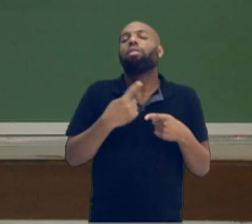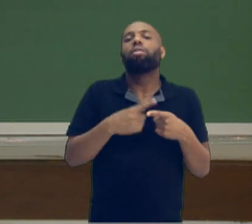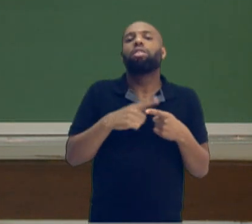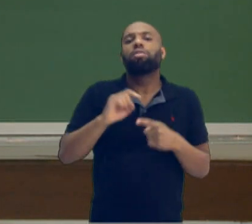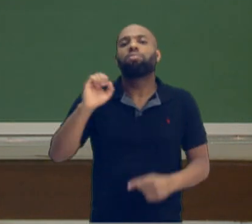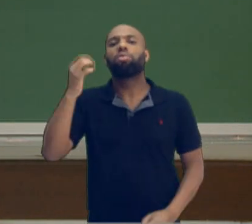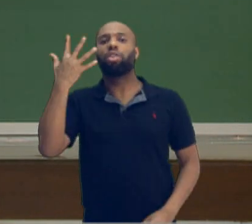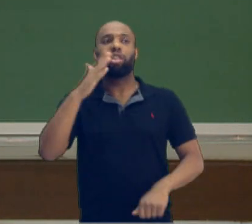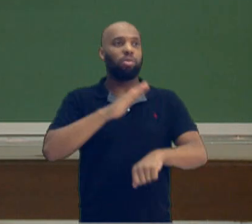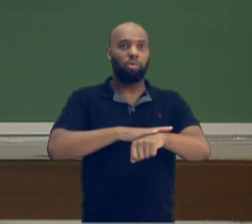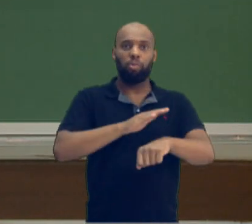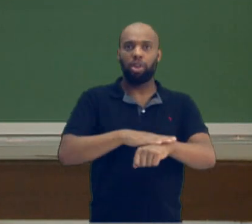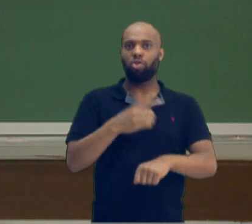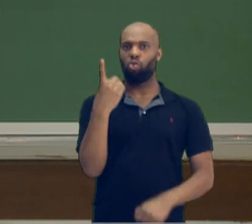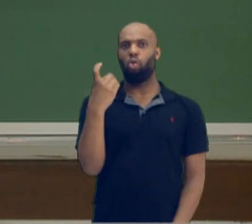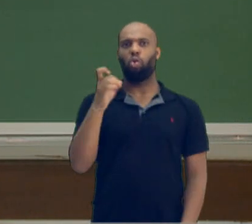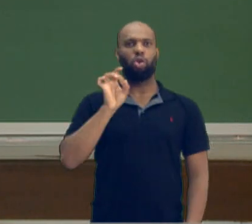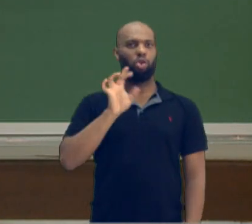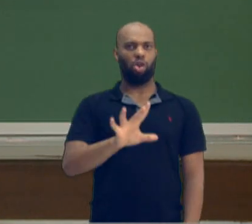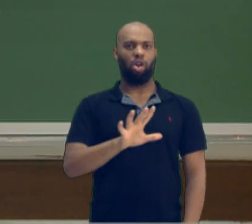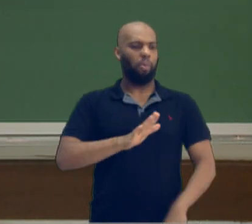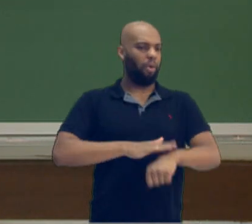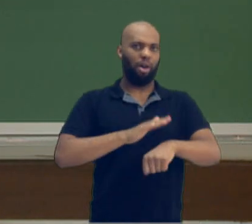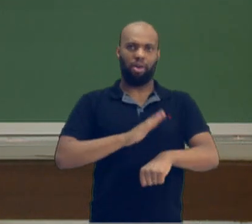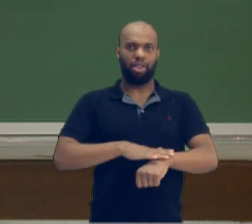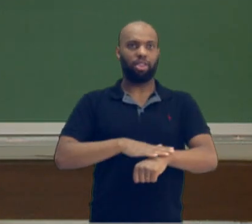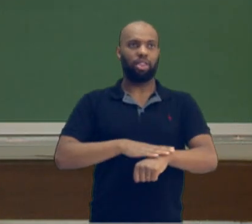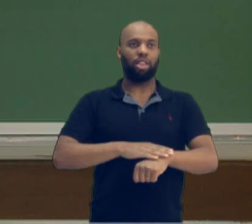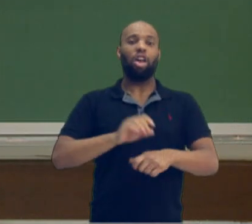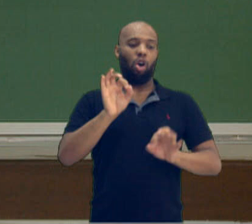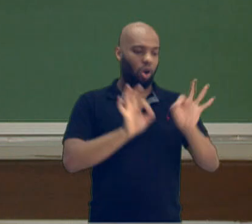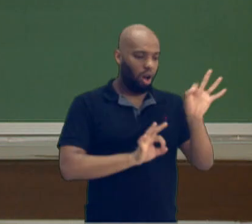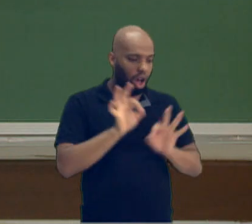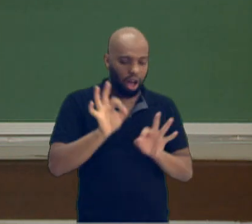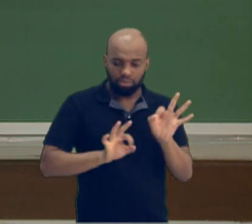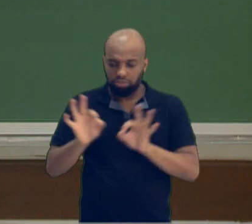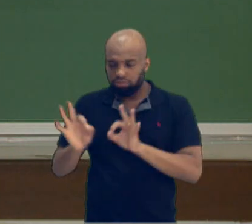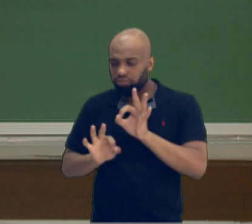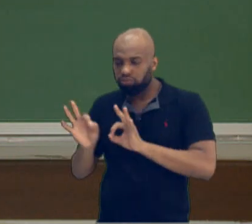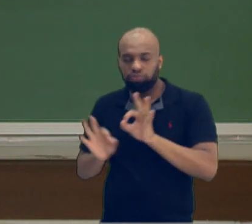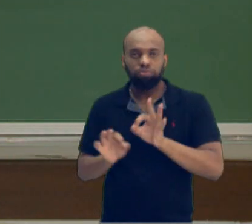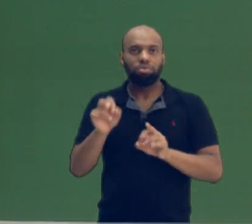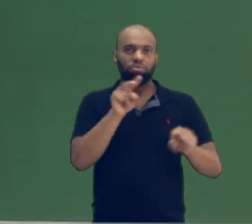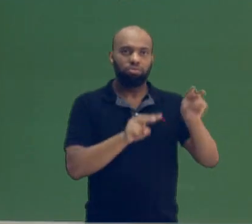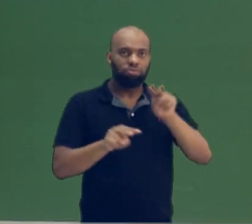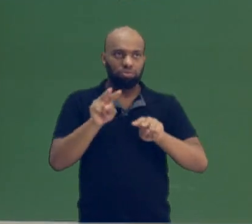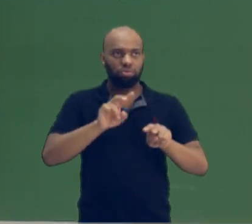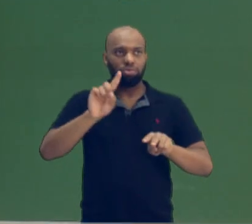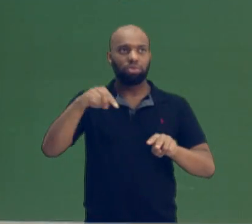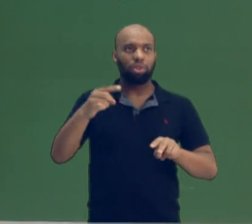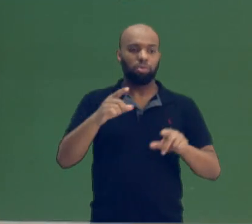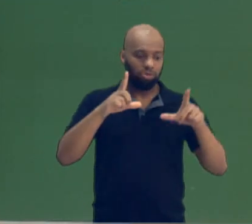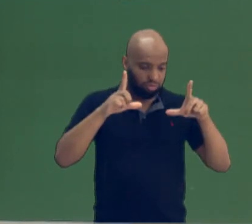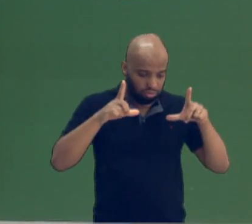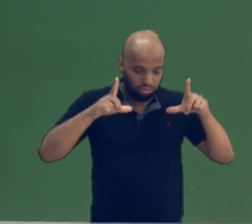acontece naquele momento único, tá? Então, houve a montagem dessa composição visual e um clique, foi fotografada